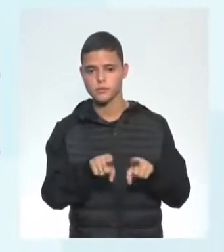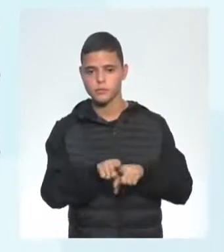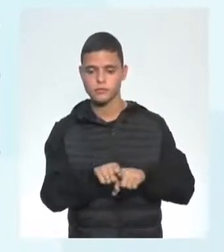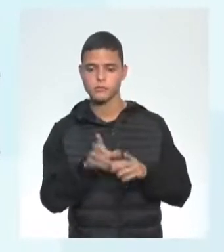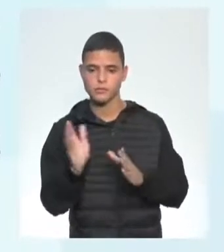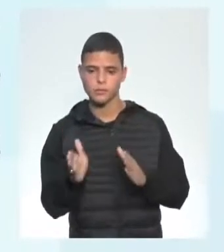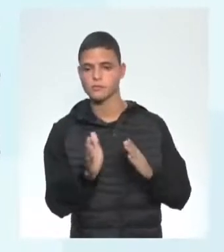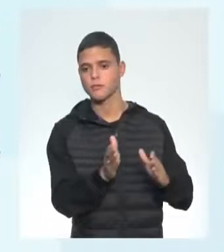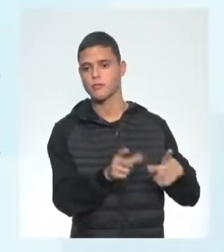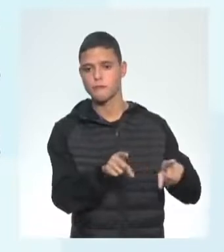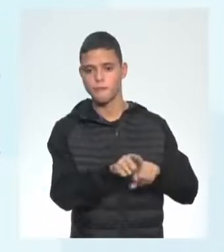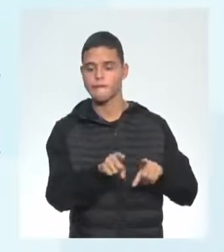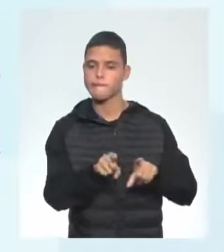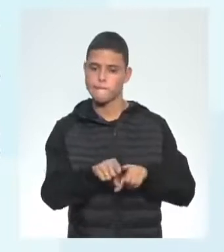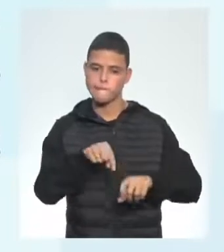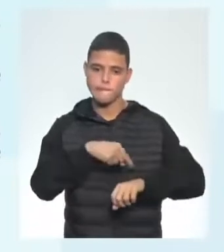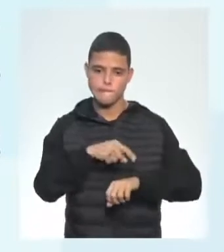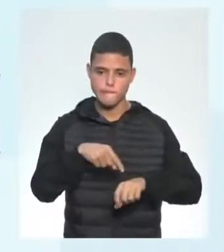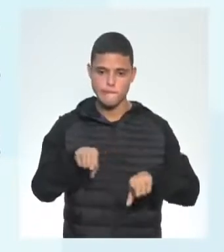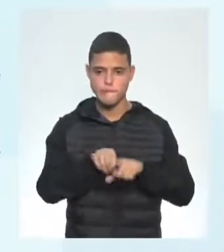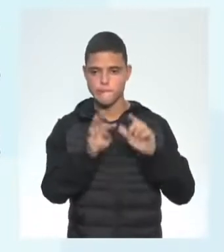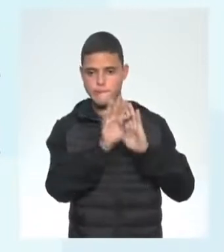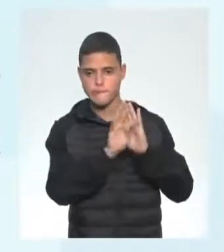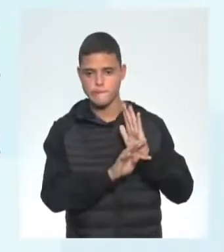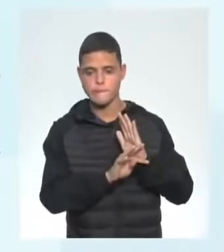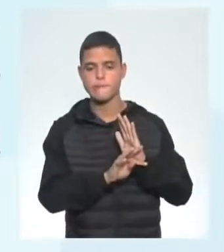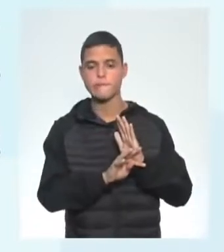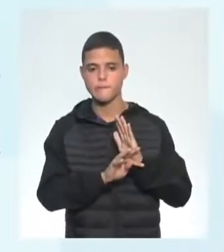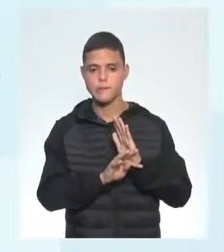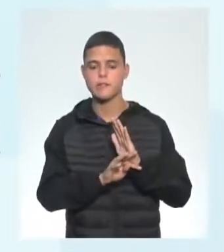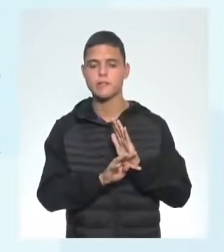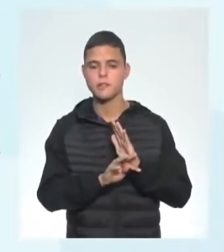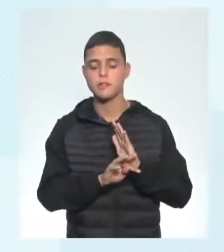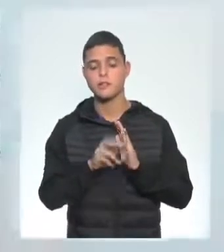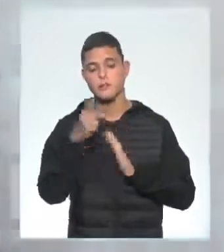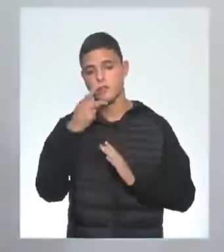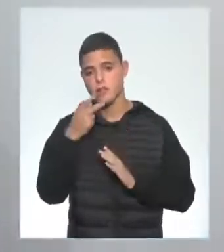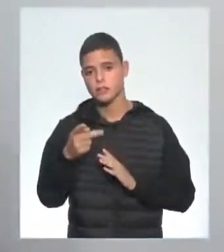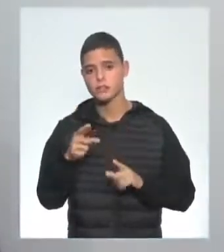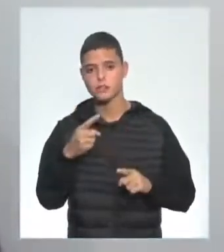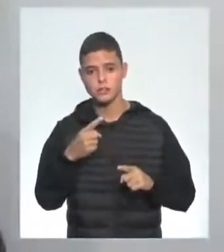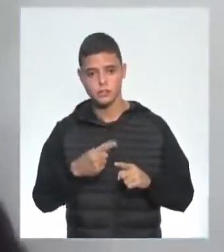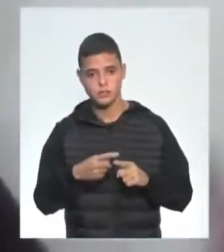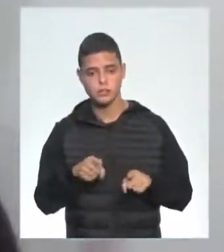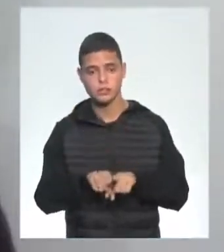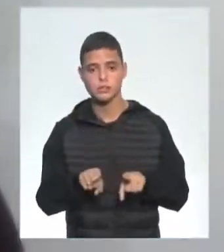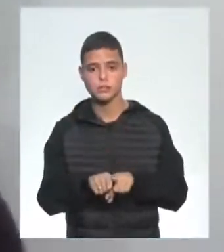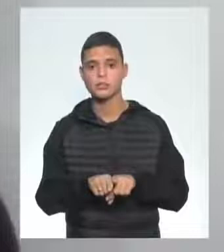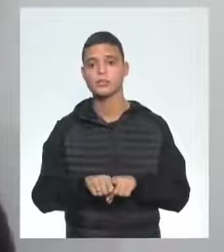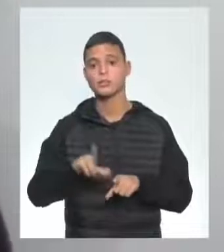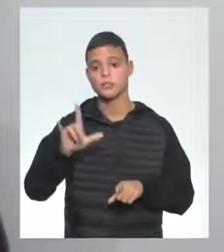espaço e tempo. O texto deve ser produzido em uma folha à parte. Compartilha com a gente também, a gente vai adorar. Língua portuguesa,